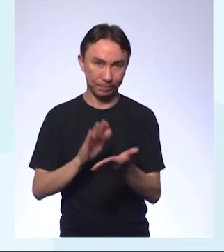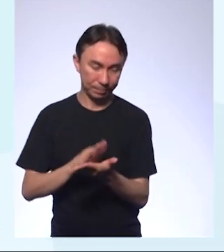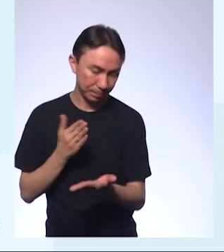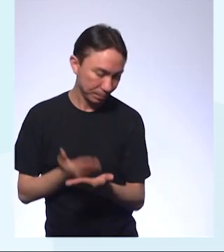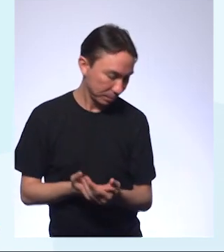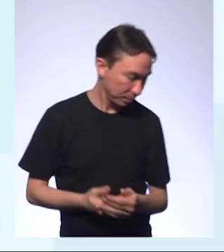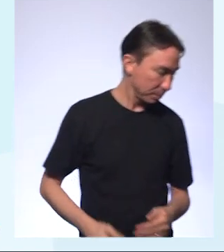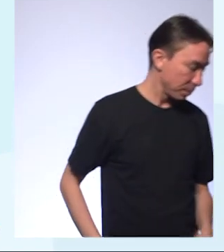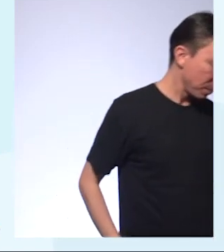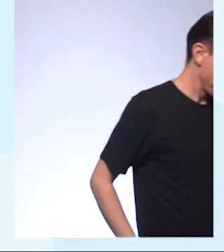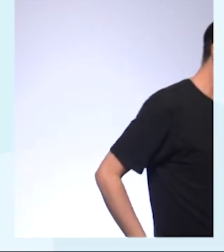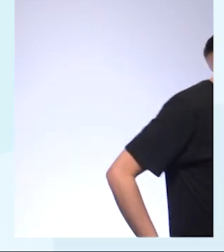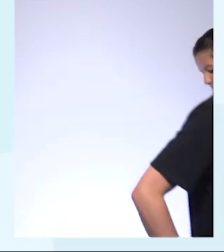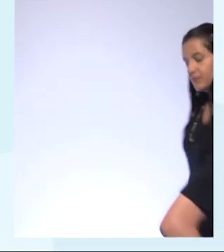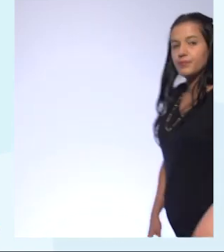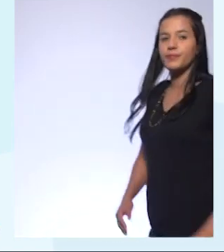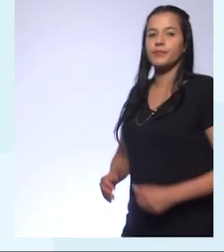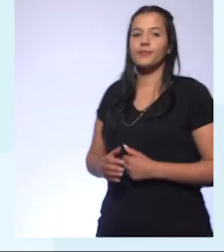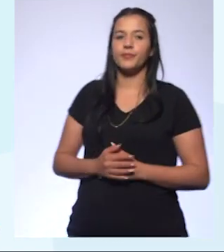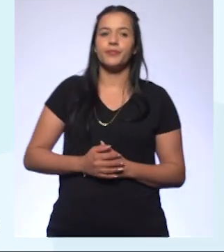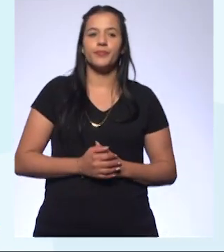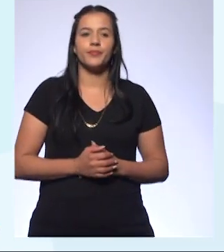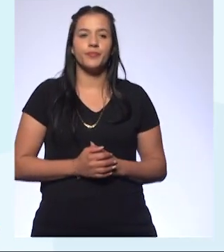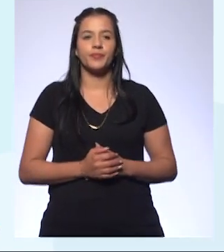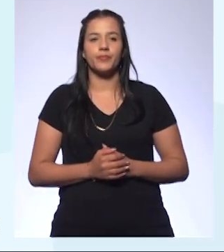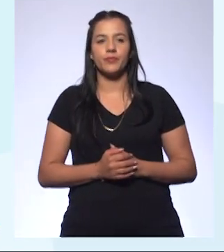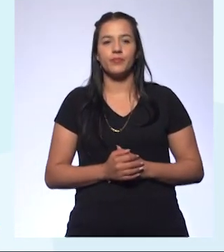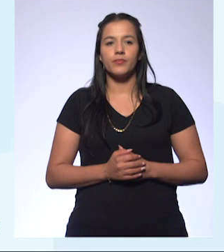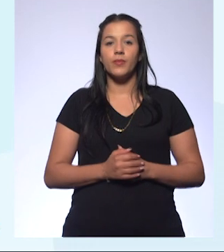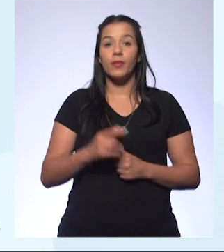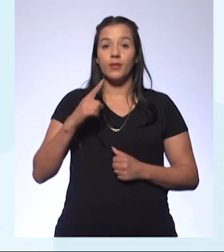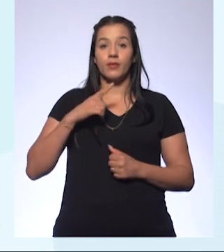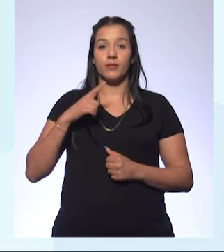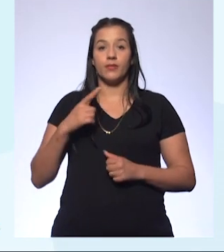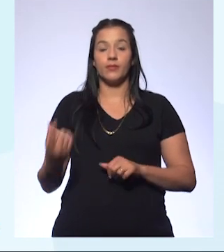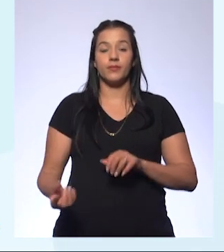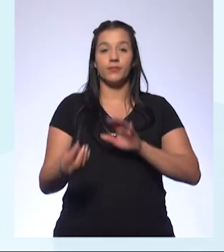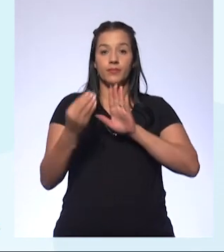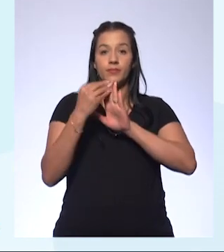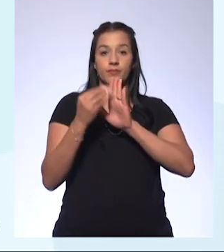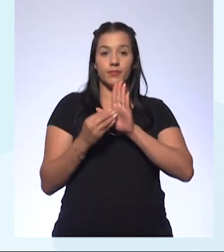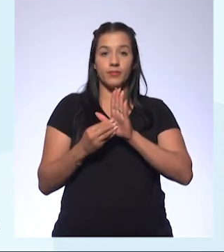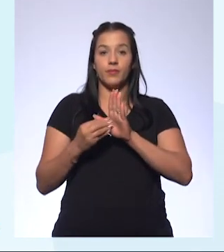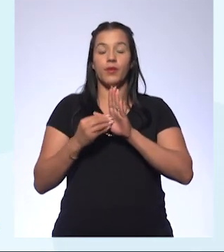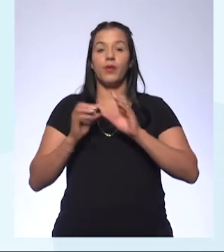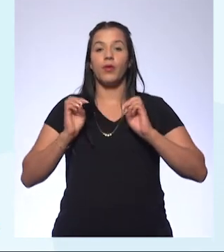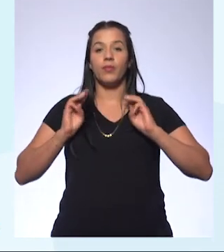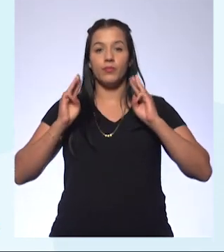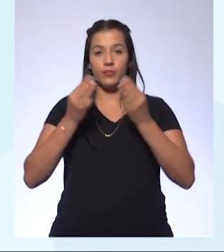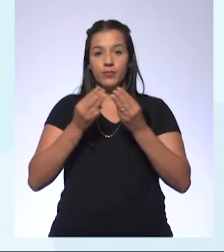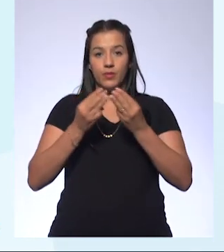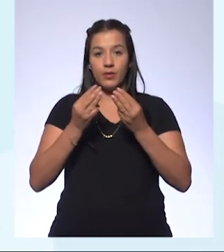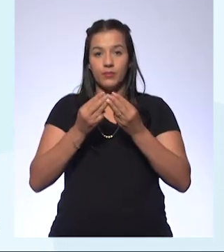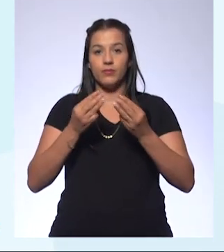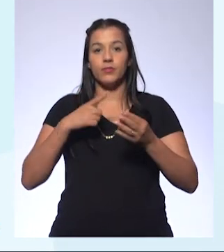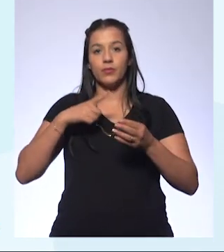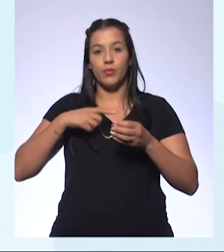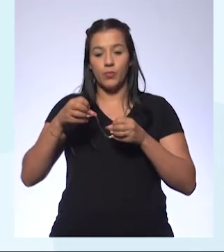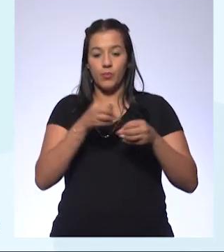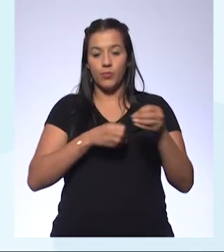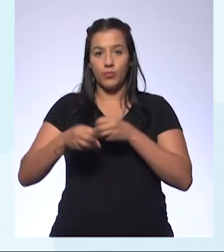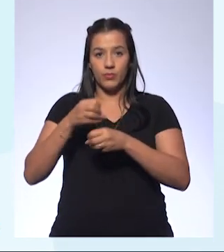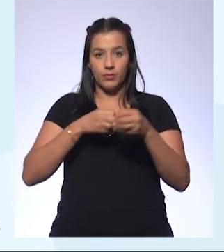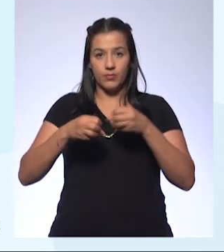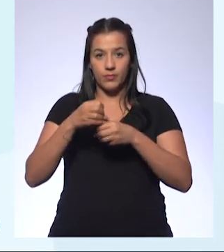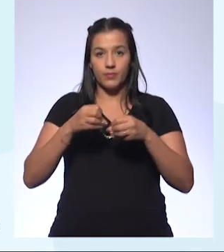que temos polos, né? Que temos cargas dentro da nossa molécula. Nesse caso, posso dizer sim que é uma molécula, porque